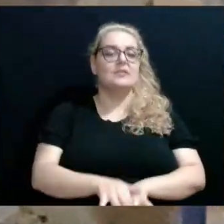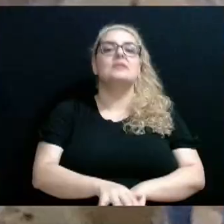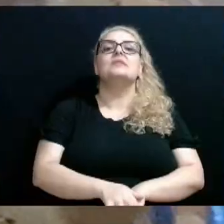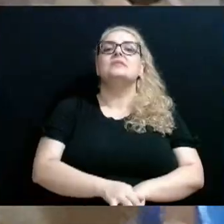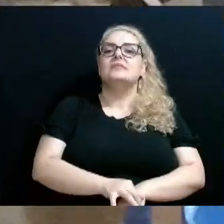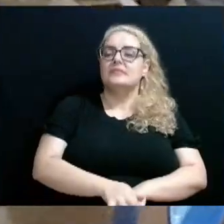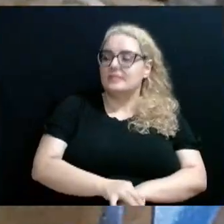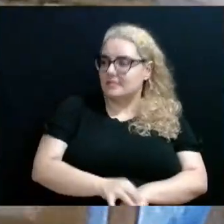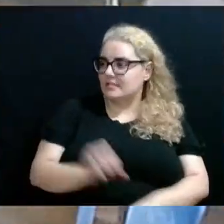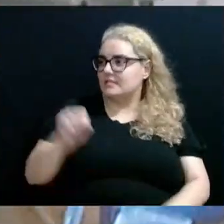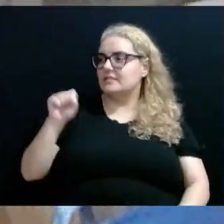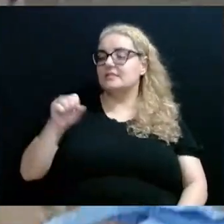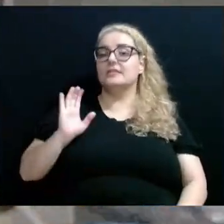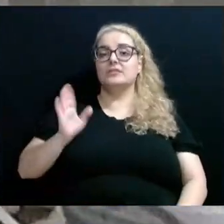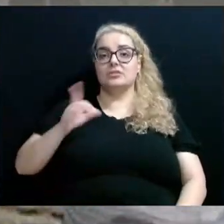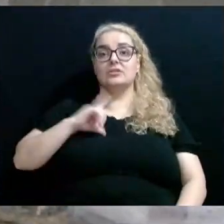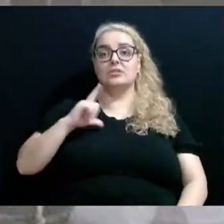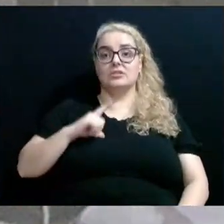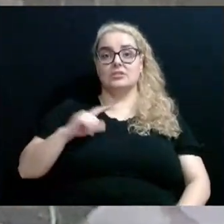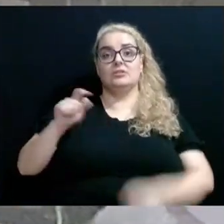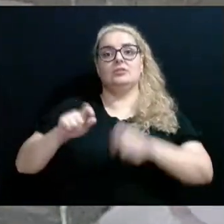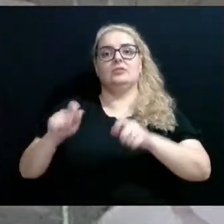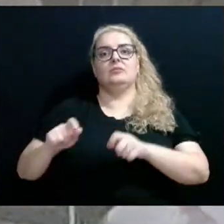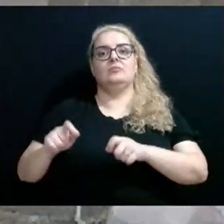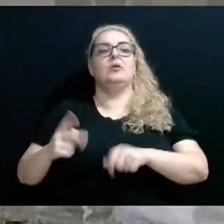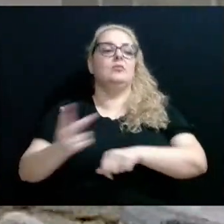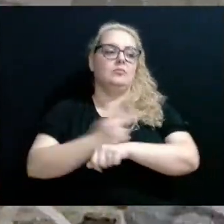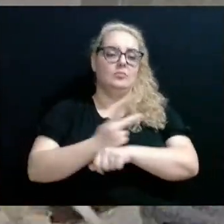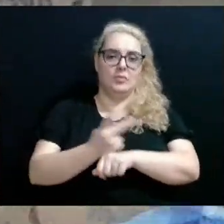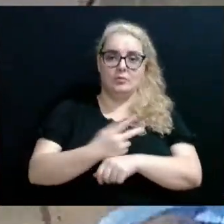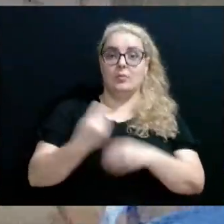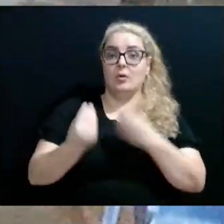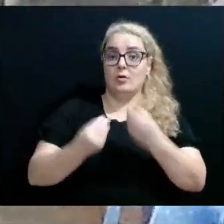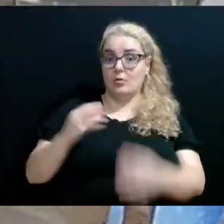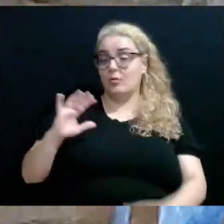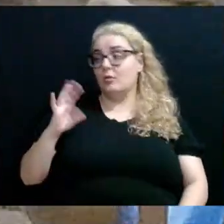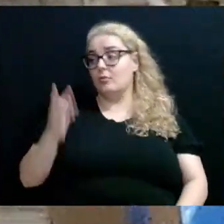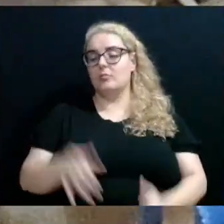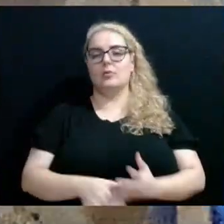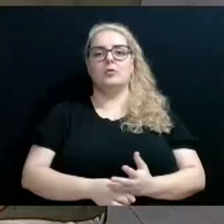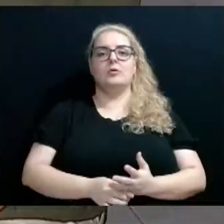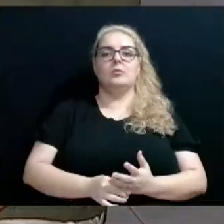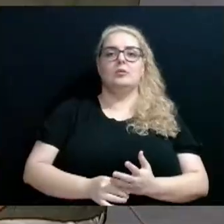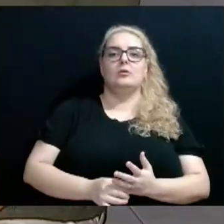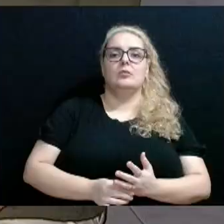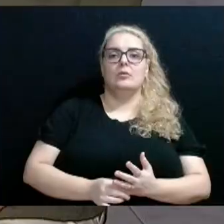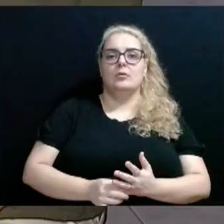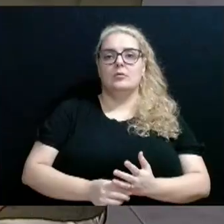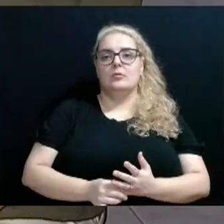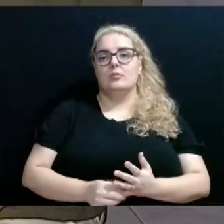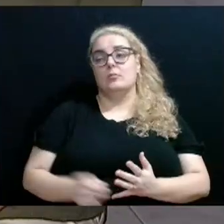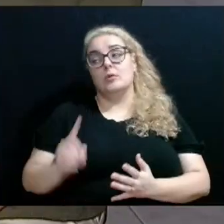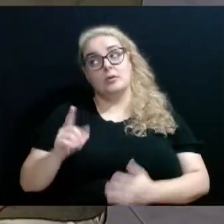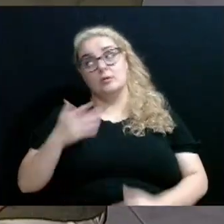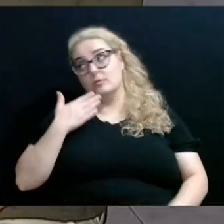Instagram. Eu já tinha meu pessoal, aí eu fui correr atrás para ver como que funciona, que também não é uma coisa fácil, né?